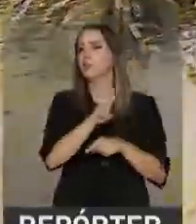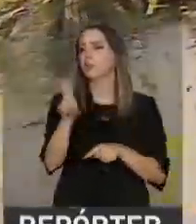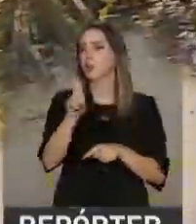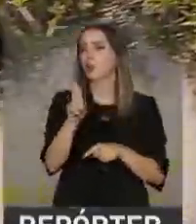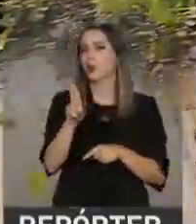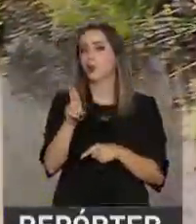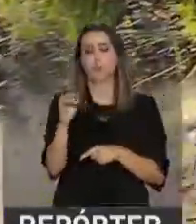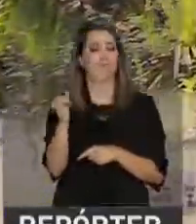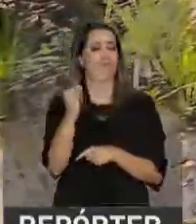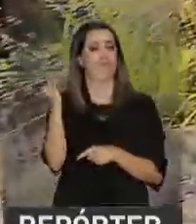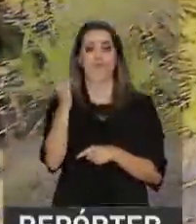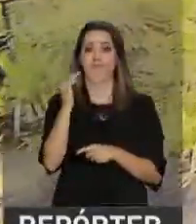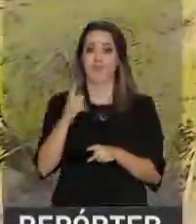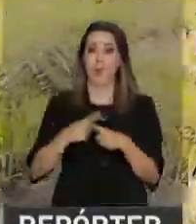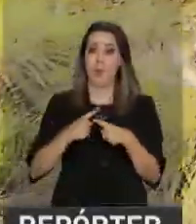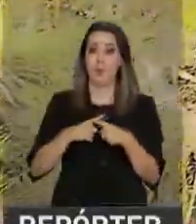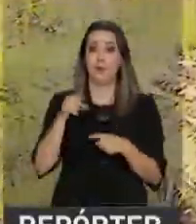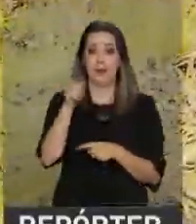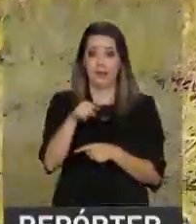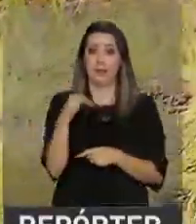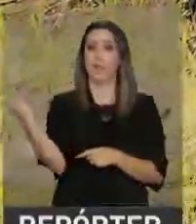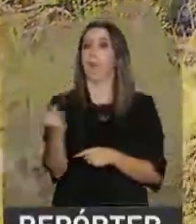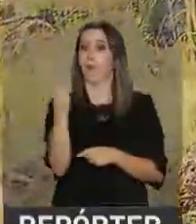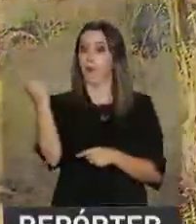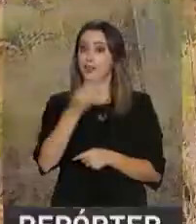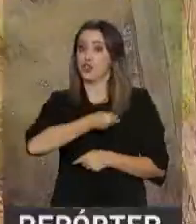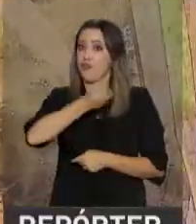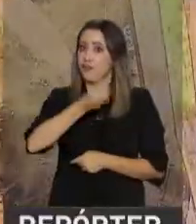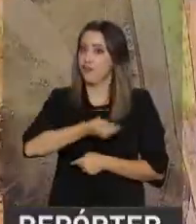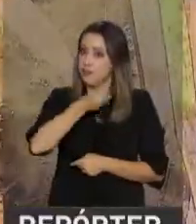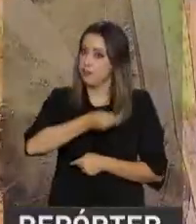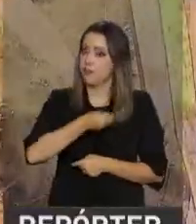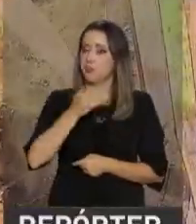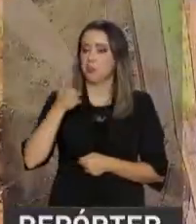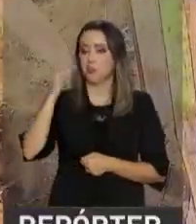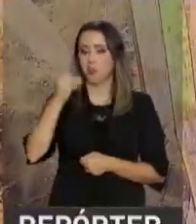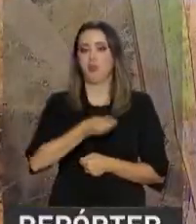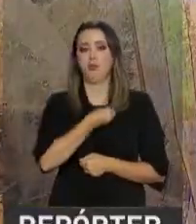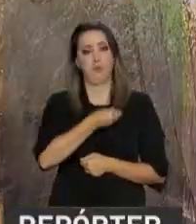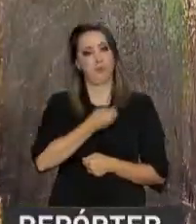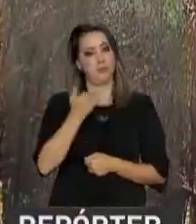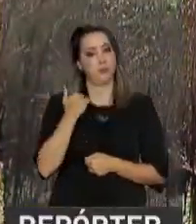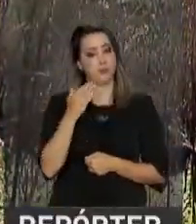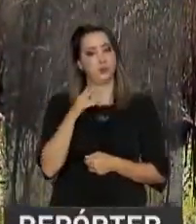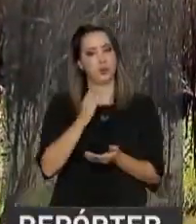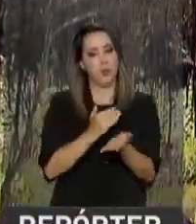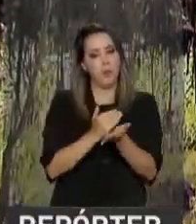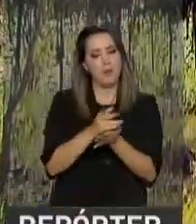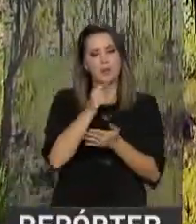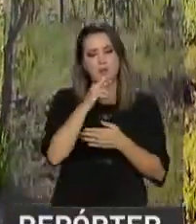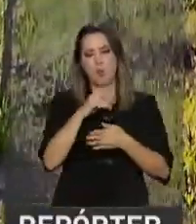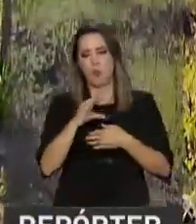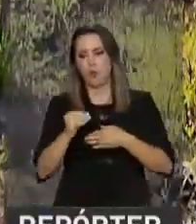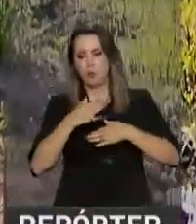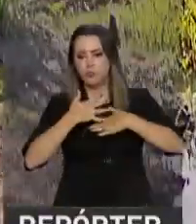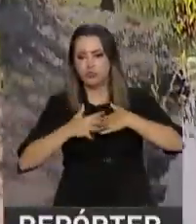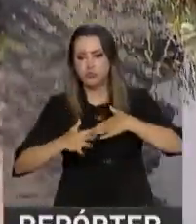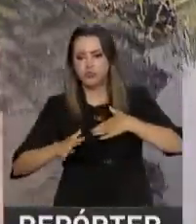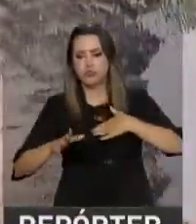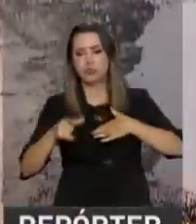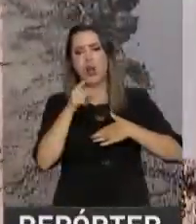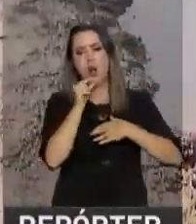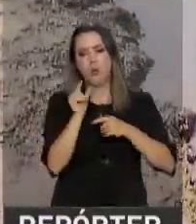já que as nascentes são fundamentais para a vida a partir delas são formados os riachos córregos e rios